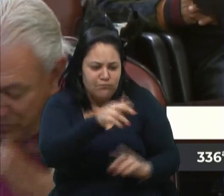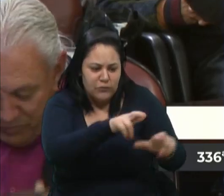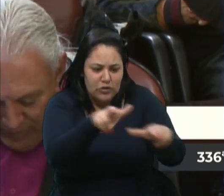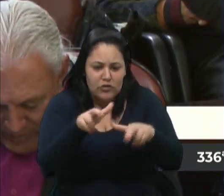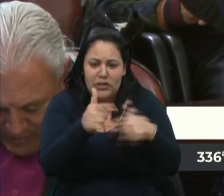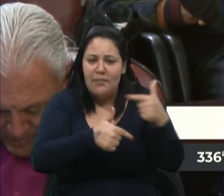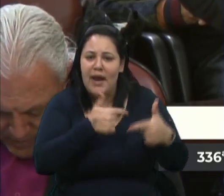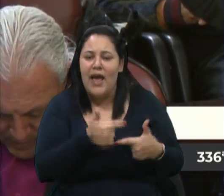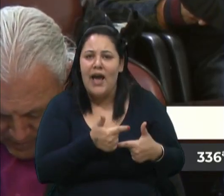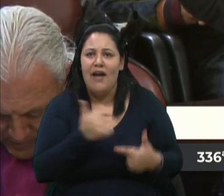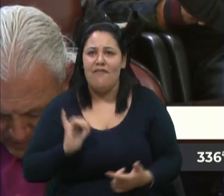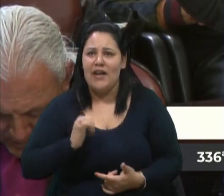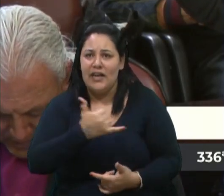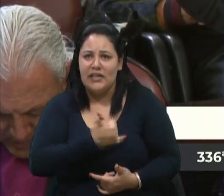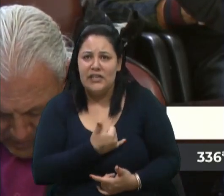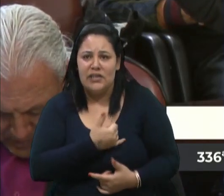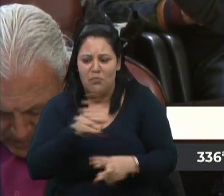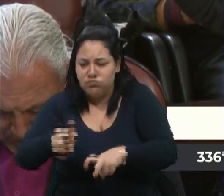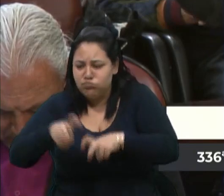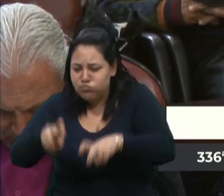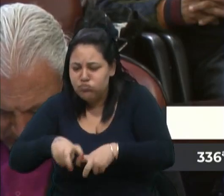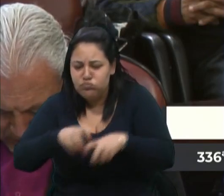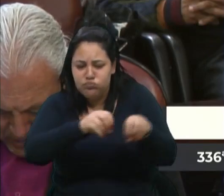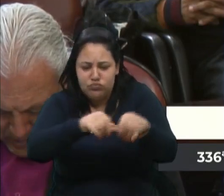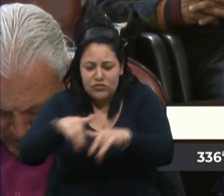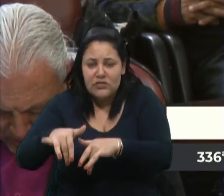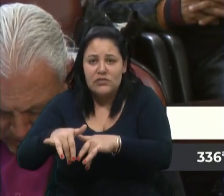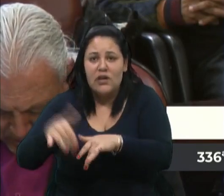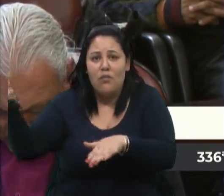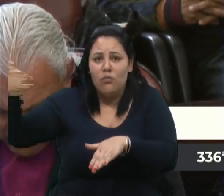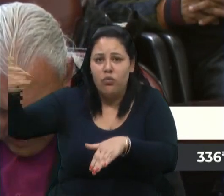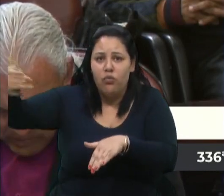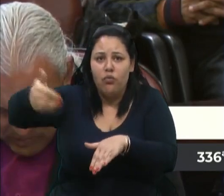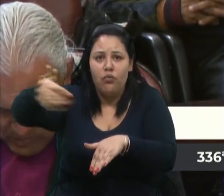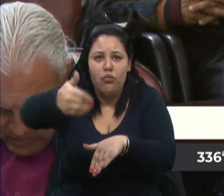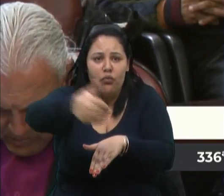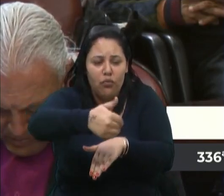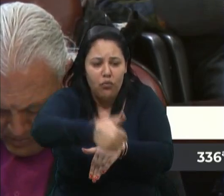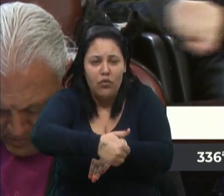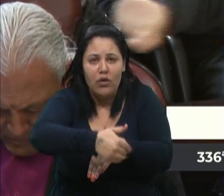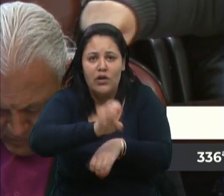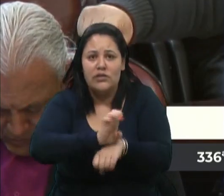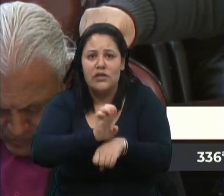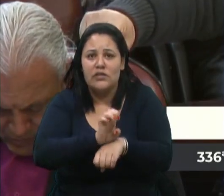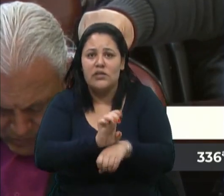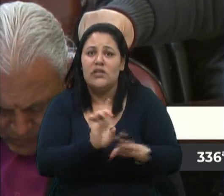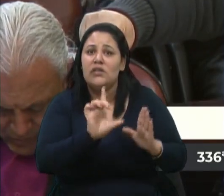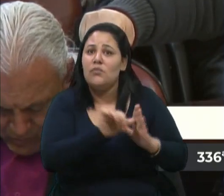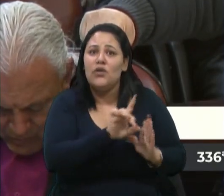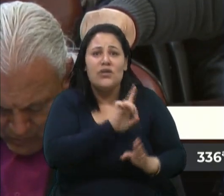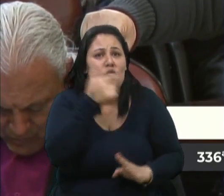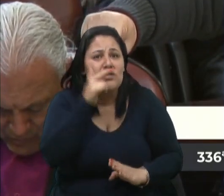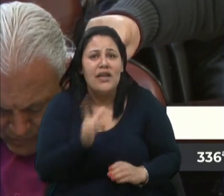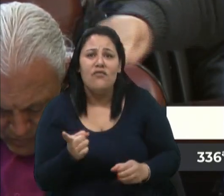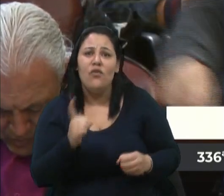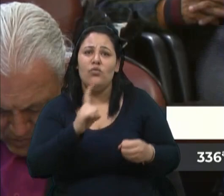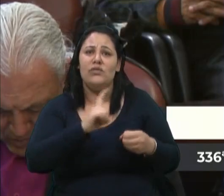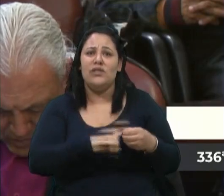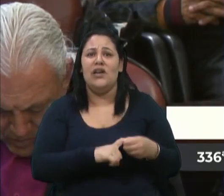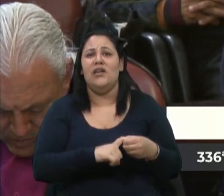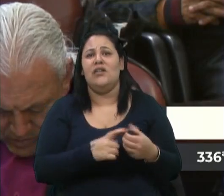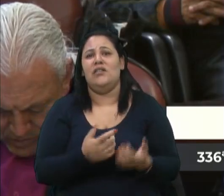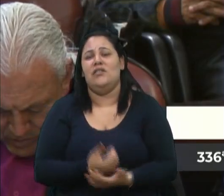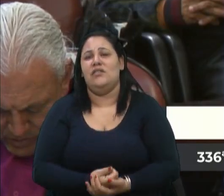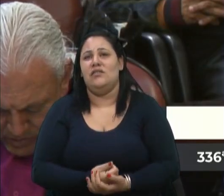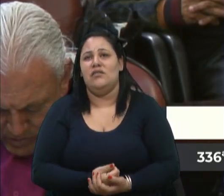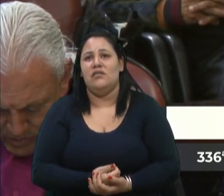nossos distritos, nas plantações. Uma parte, vereador. Vêm de outras regiões, de outros estados e depois não conseguem voltar. Nós precisamos